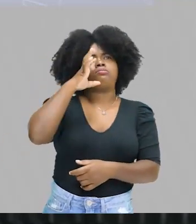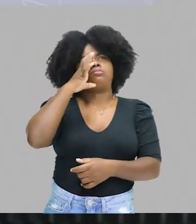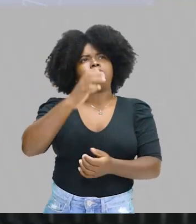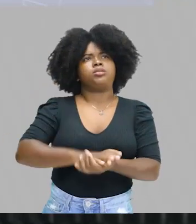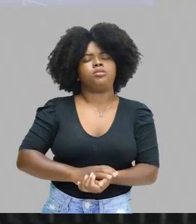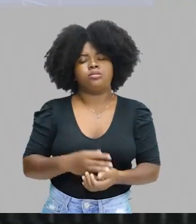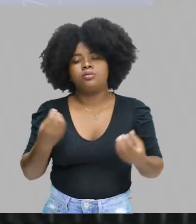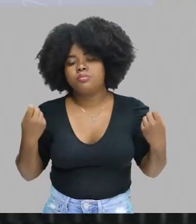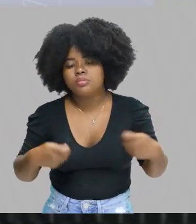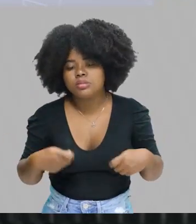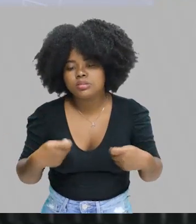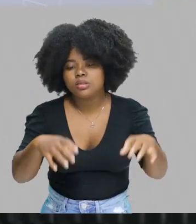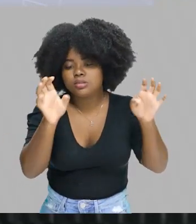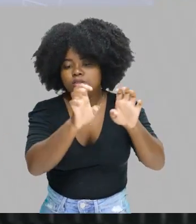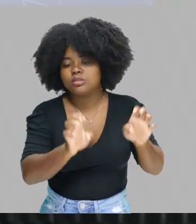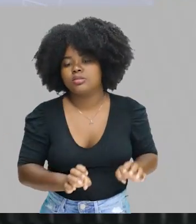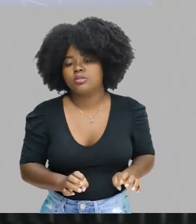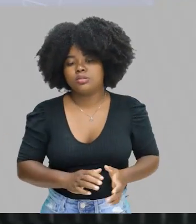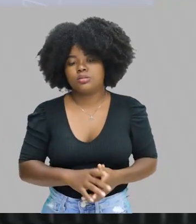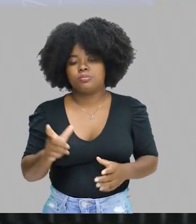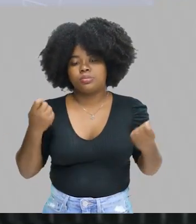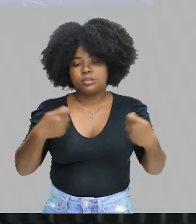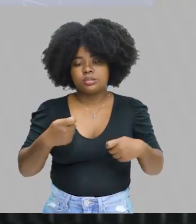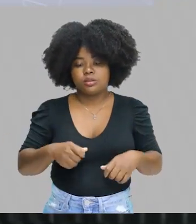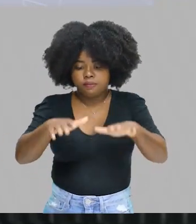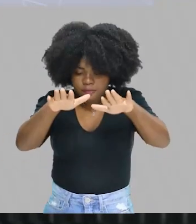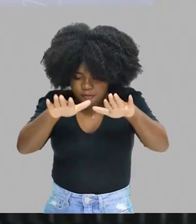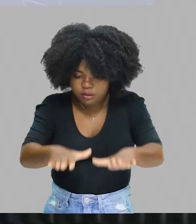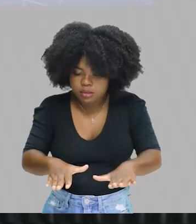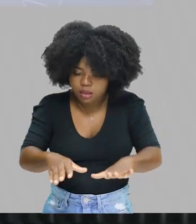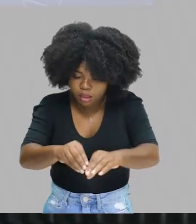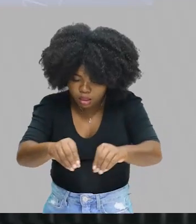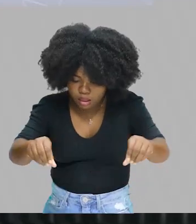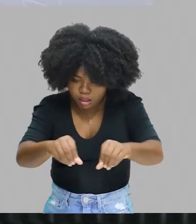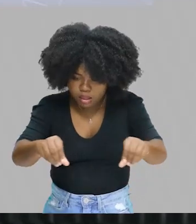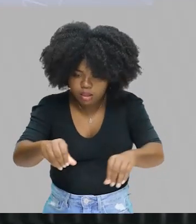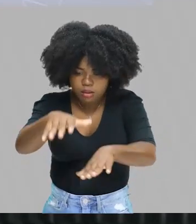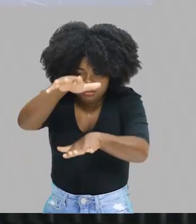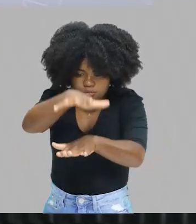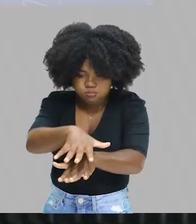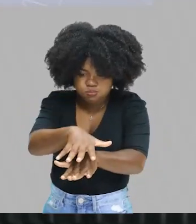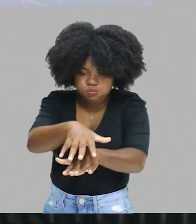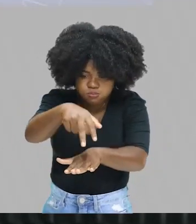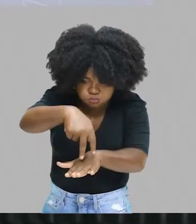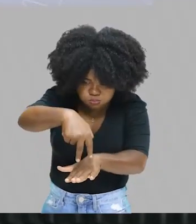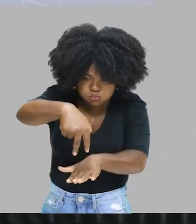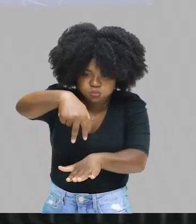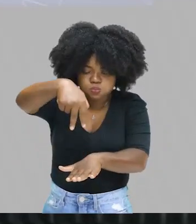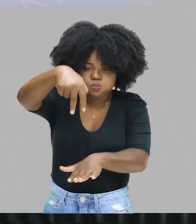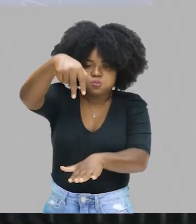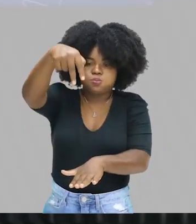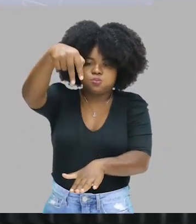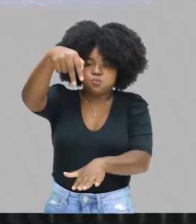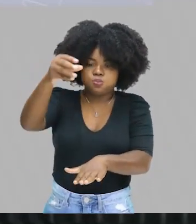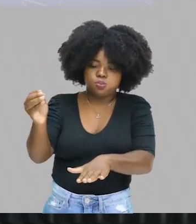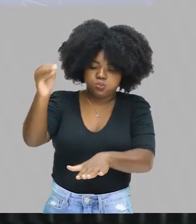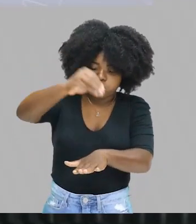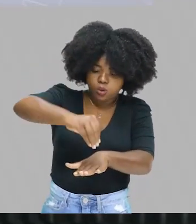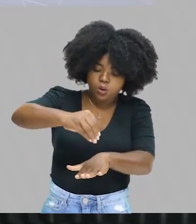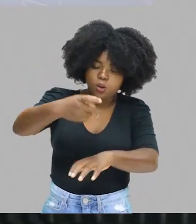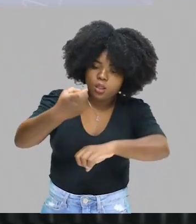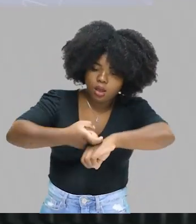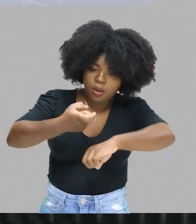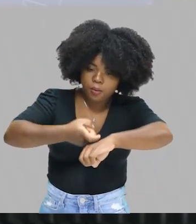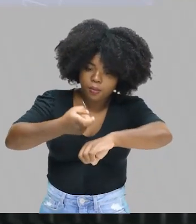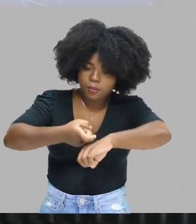Então você faz isso, crava no chão, na areia, depois que tira o molde inicial, você coloca novamente o metal derretido